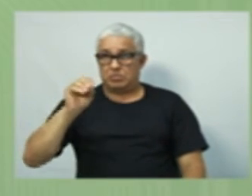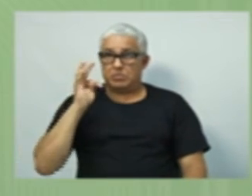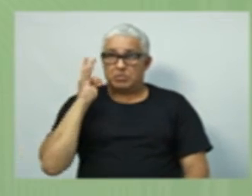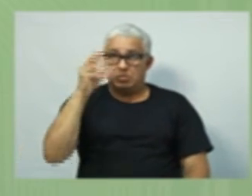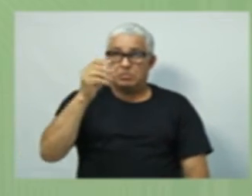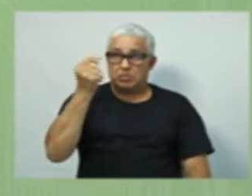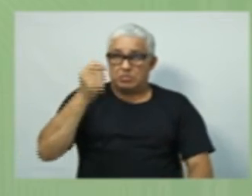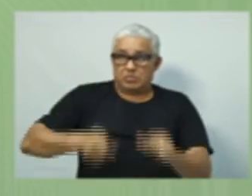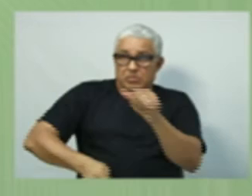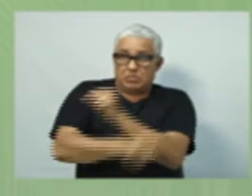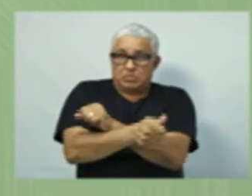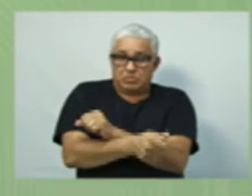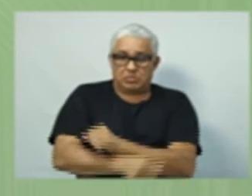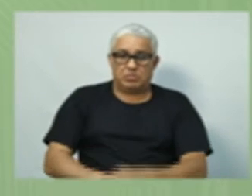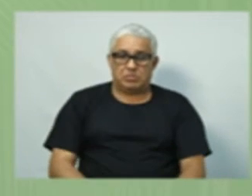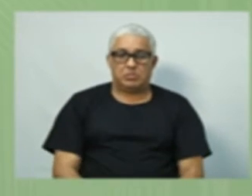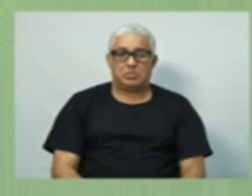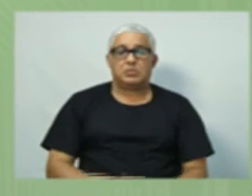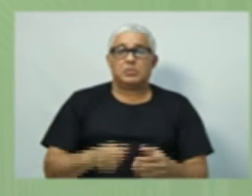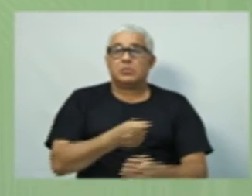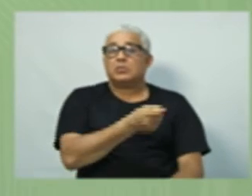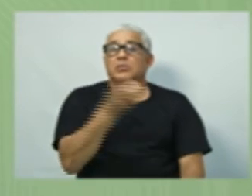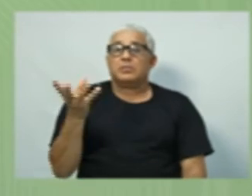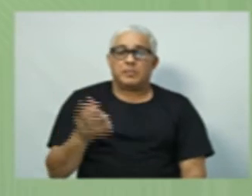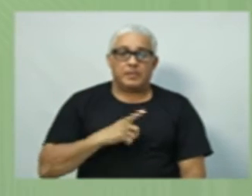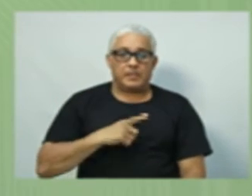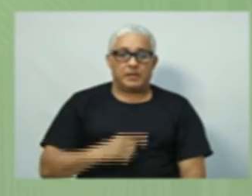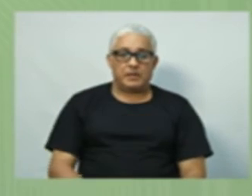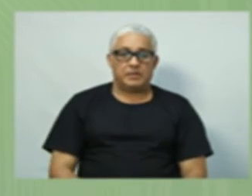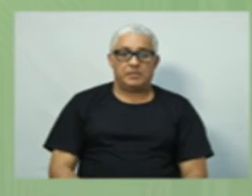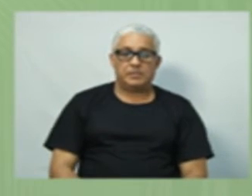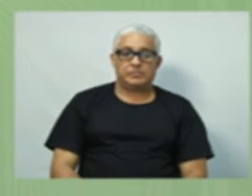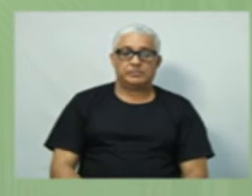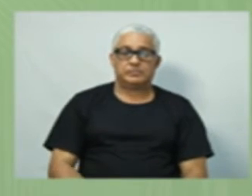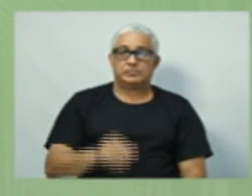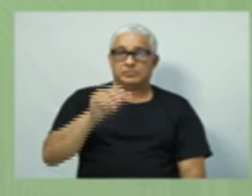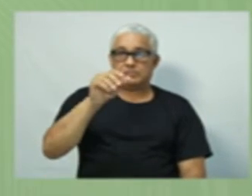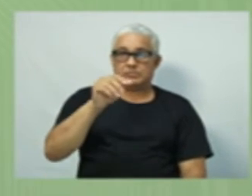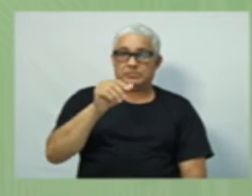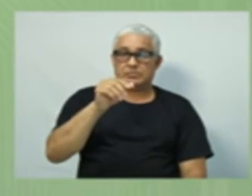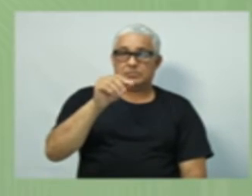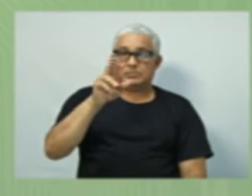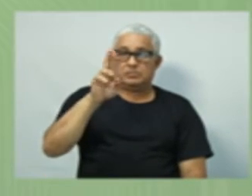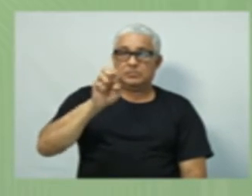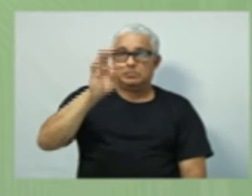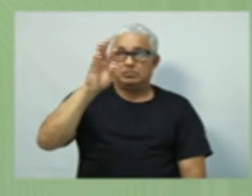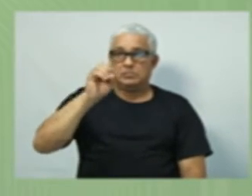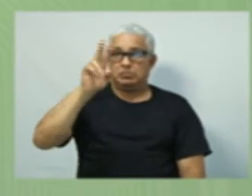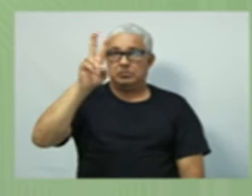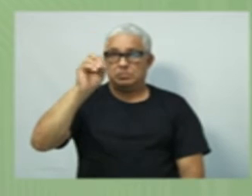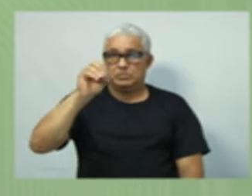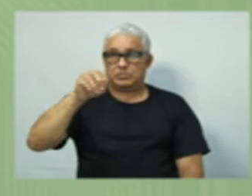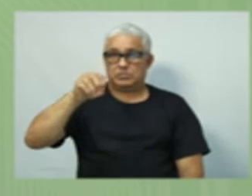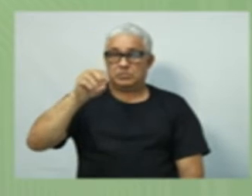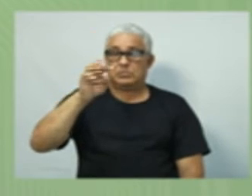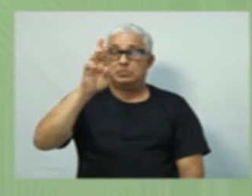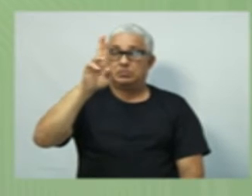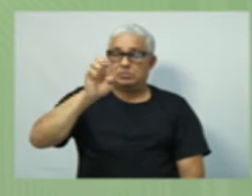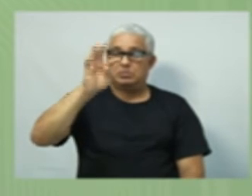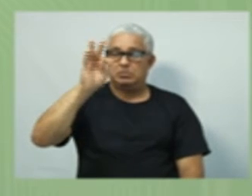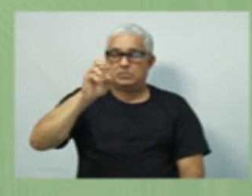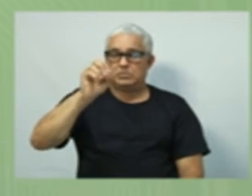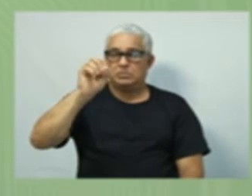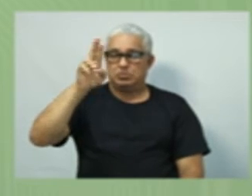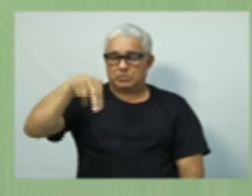quais insiste em rentabilidade e vou trabalhar retorno sobre o ativo ou seja tudo que eu tenho à minha disposição e retorno sobre